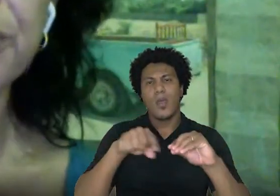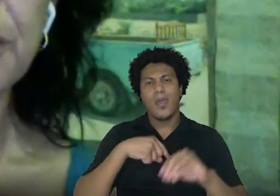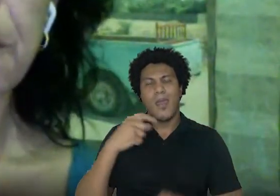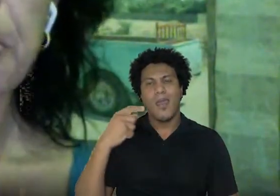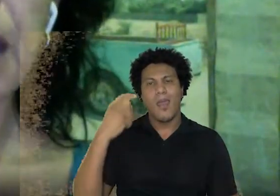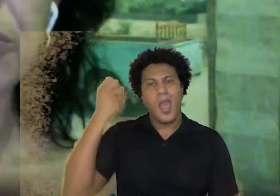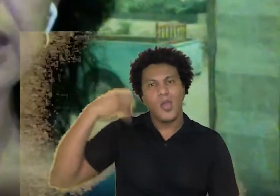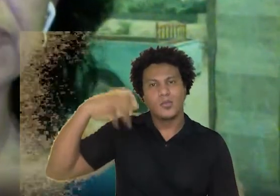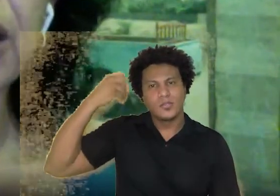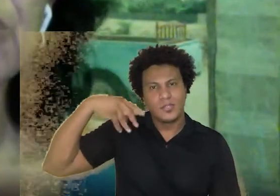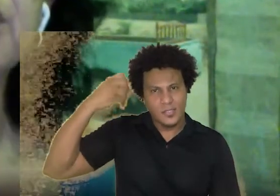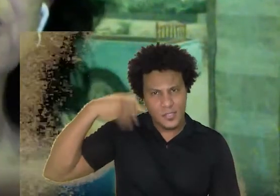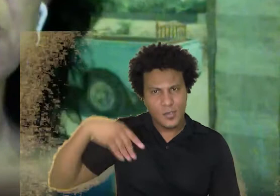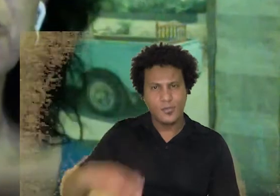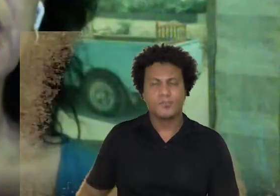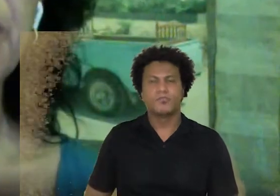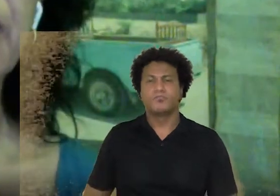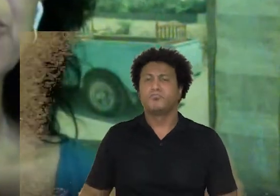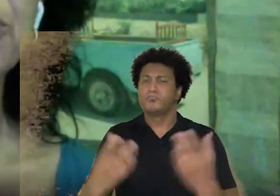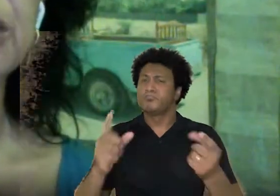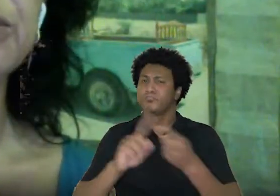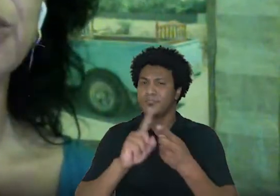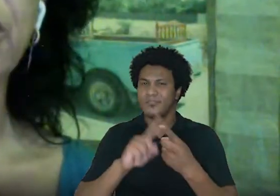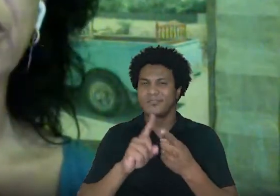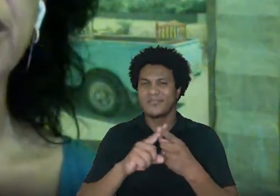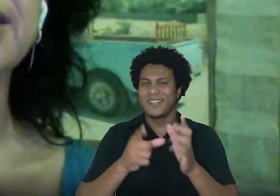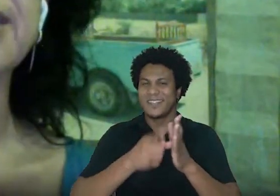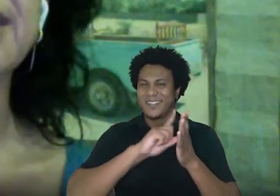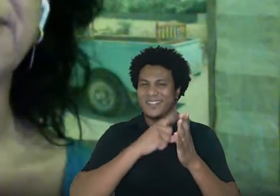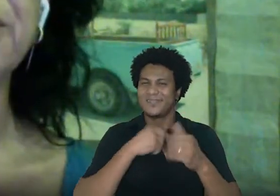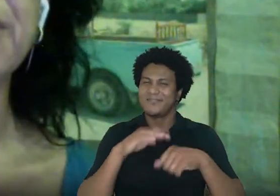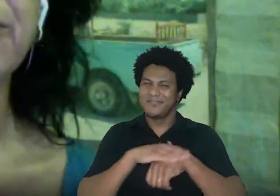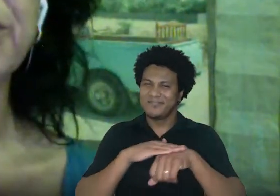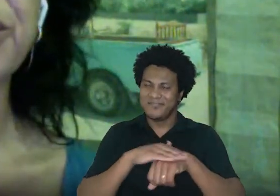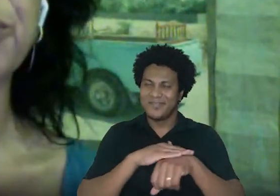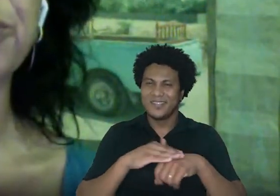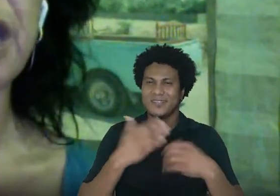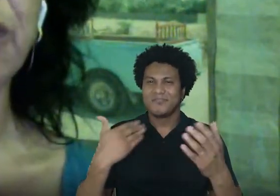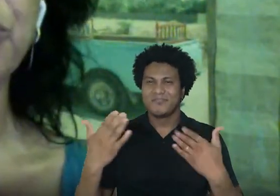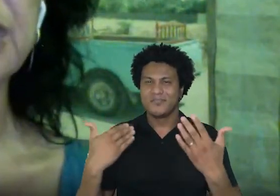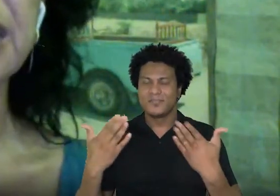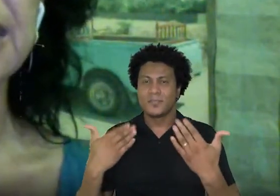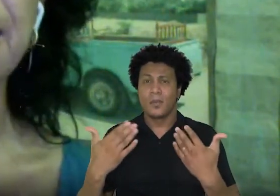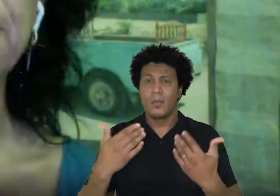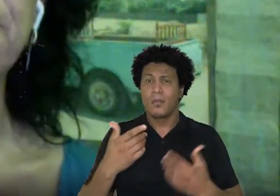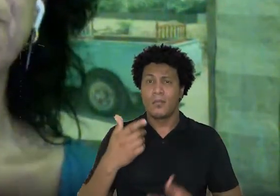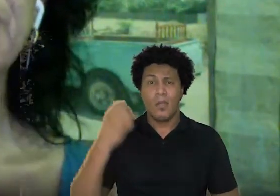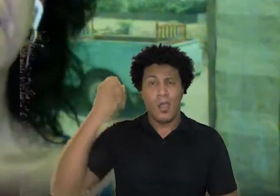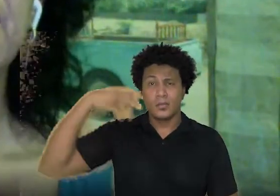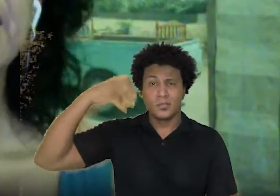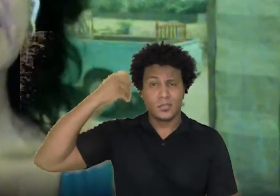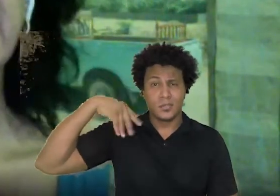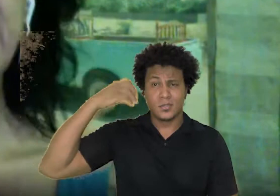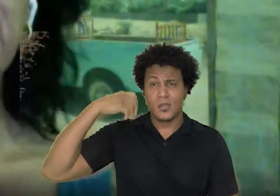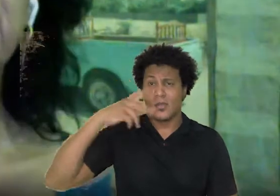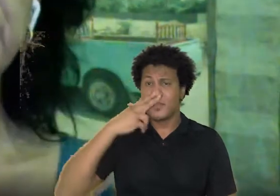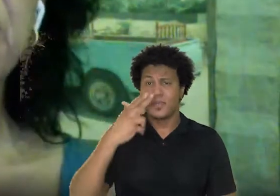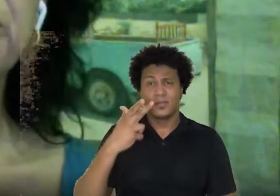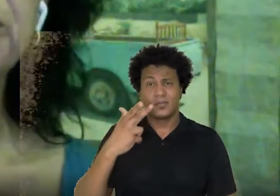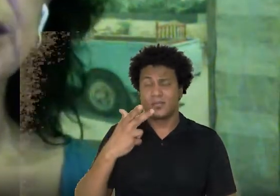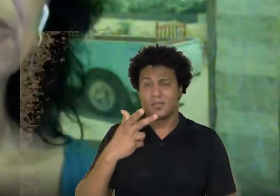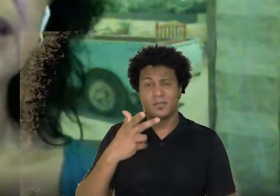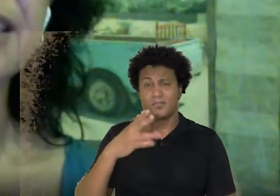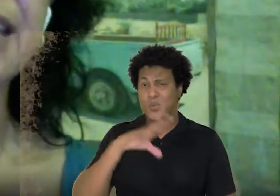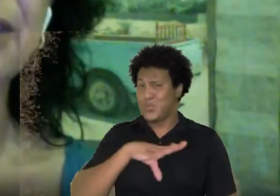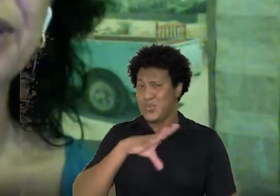isso, né? O que vai acontecer com o meu trabalho quando ele se torna acessível, no sentido da audiodescrição. E aí, quando a gente estava